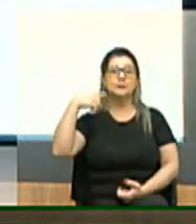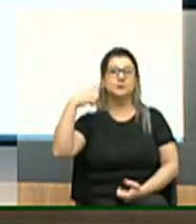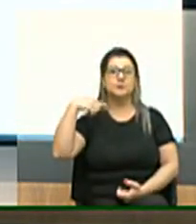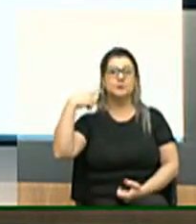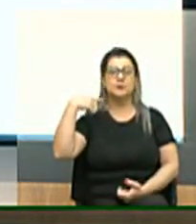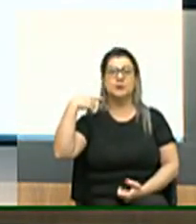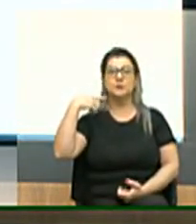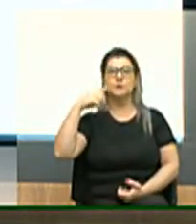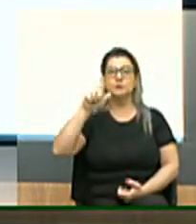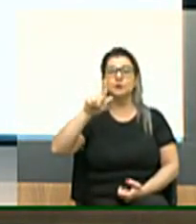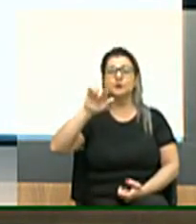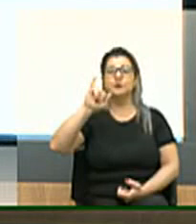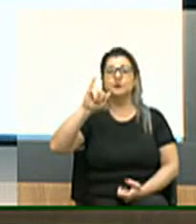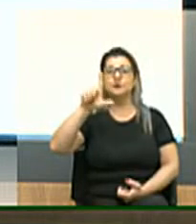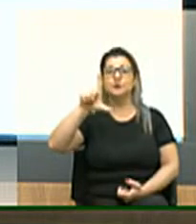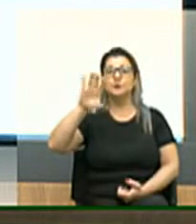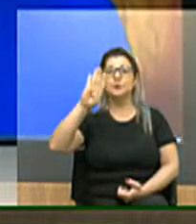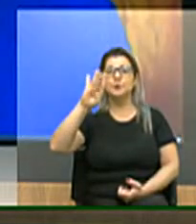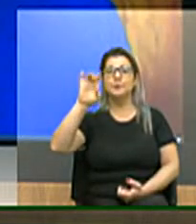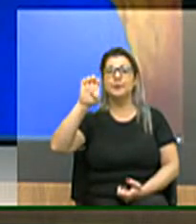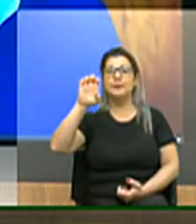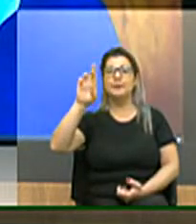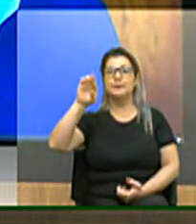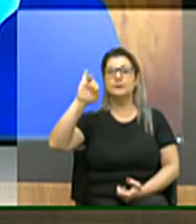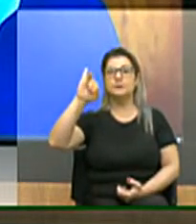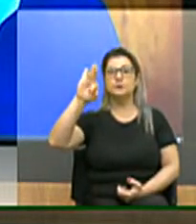Deputado Gilberto Capuani.